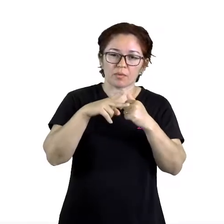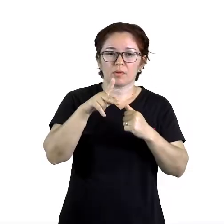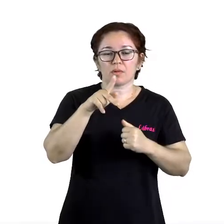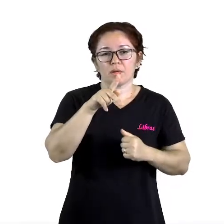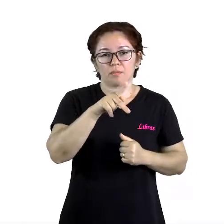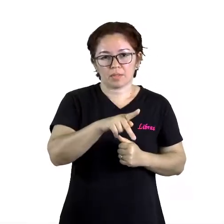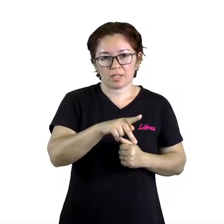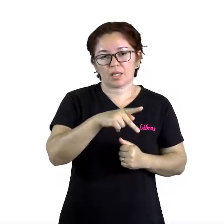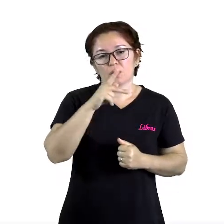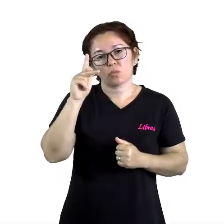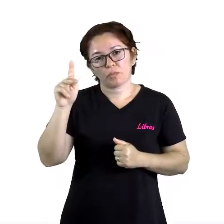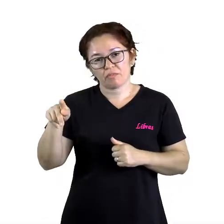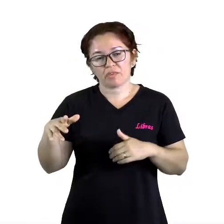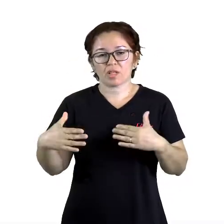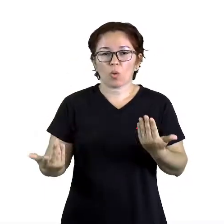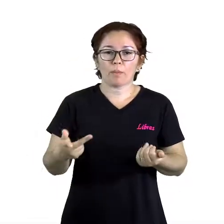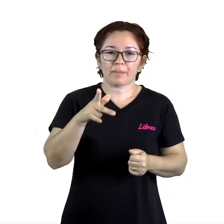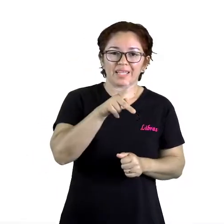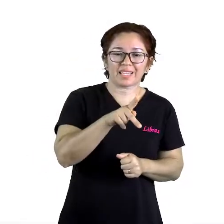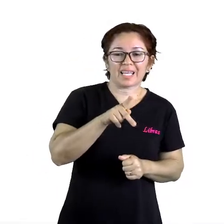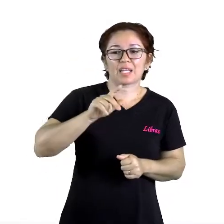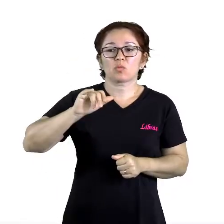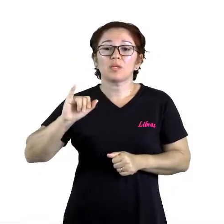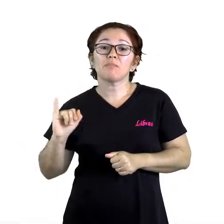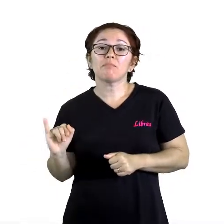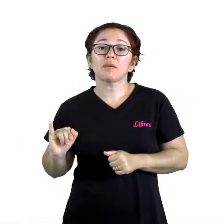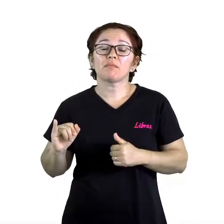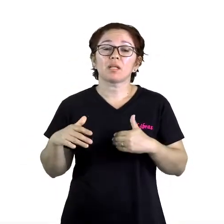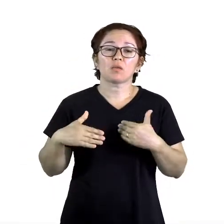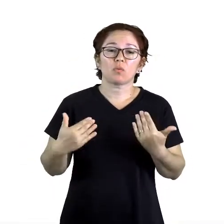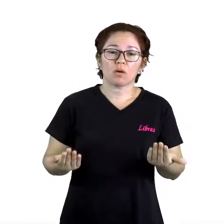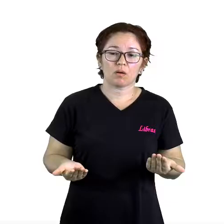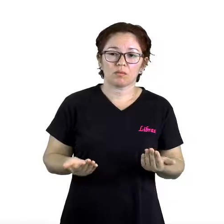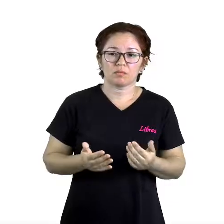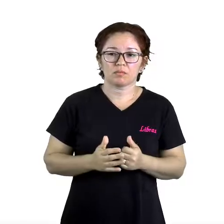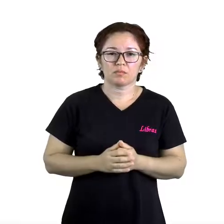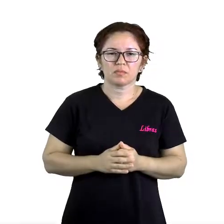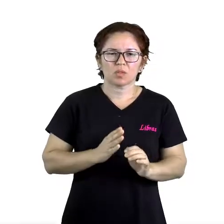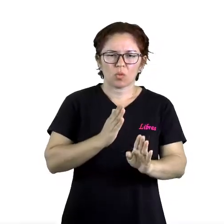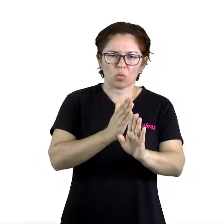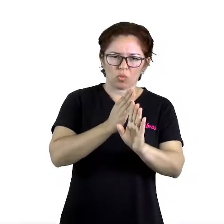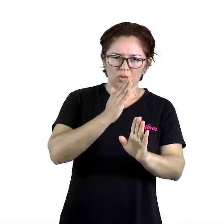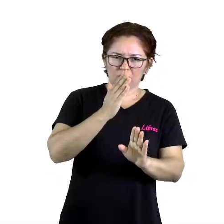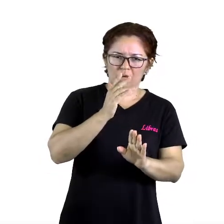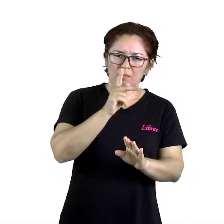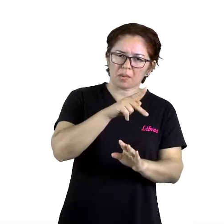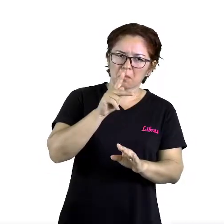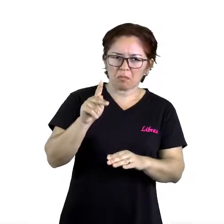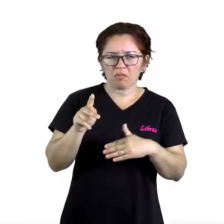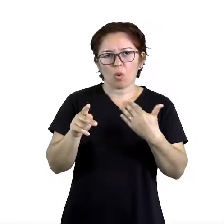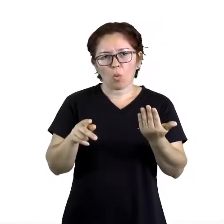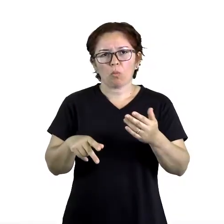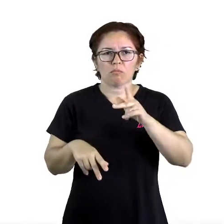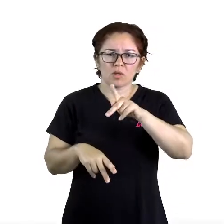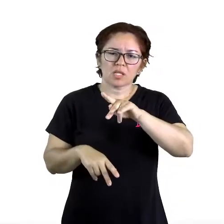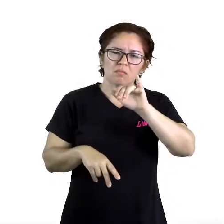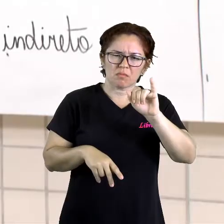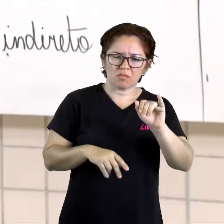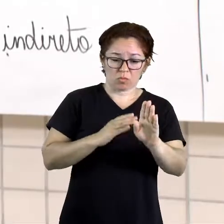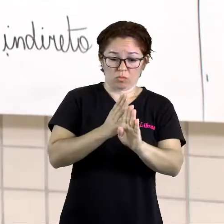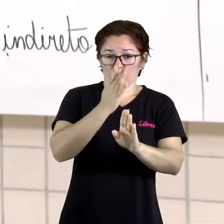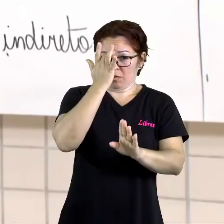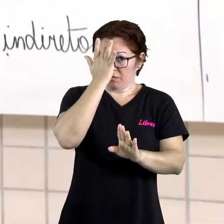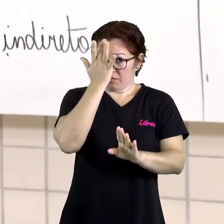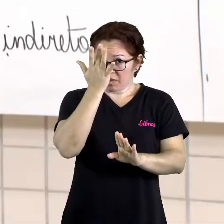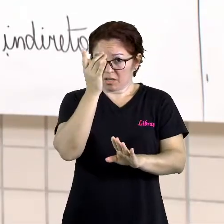É possível perceber se os verbos destacados estão no pretérito perfeito ou pretérito imperfeito? Na aula anterior, eu expliquei